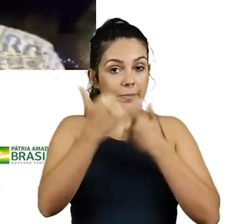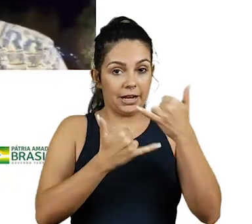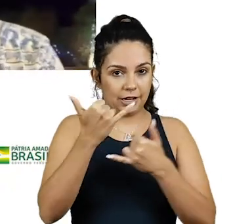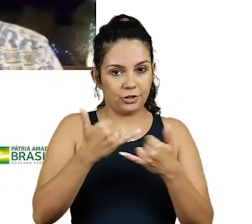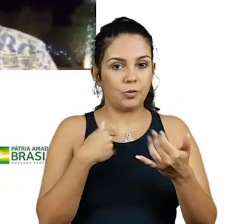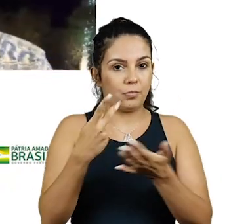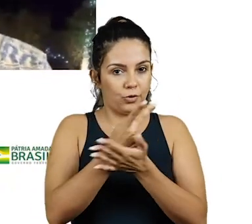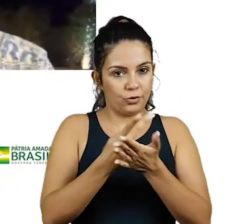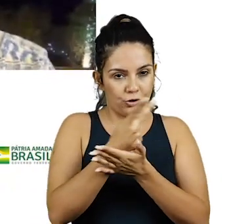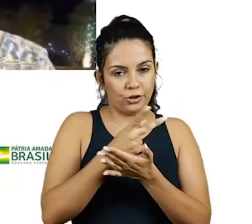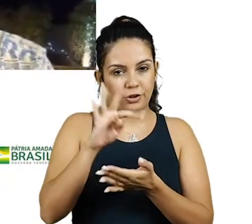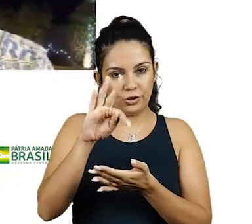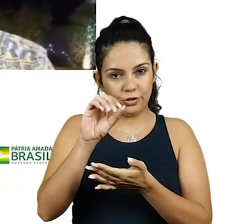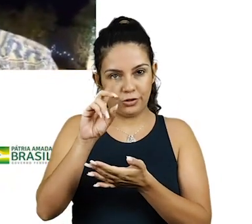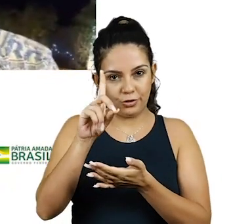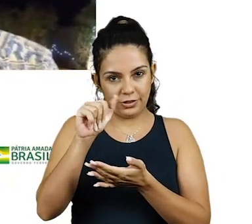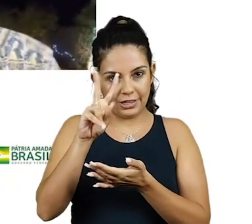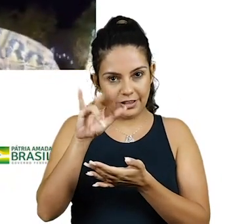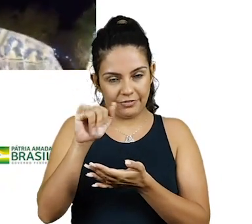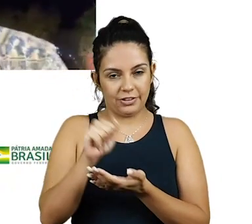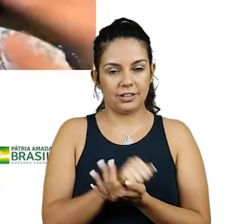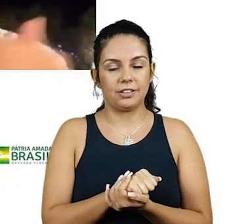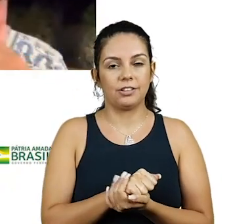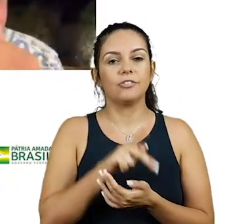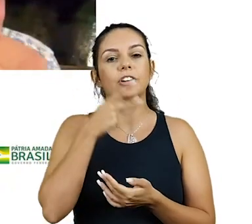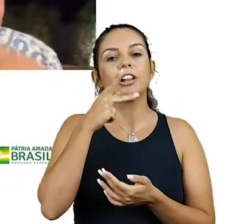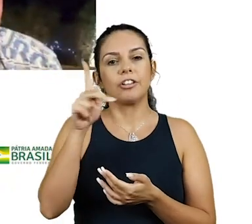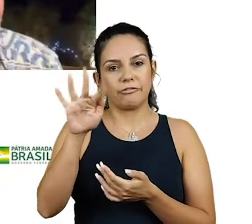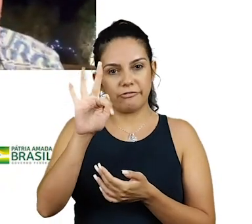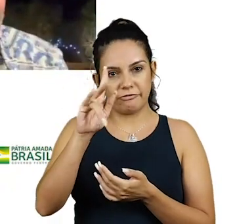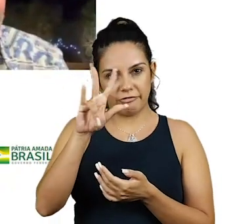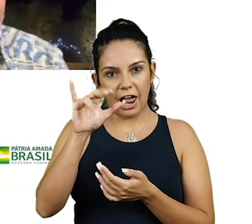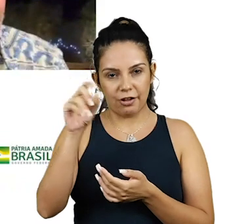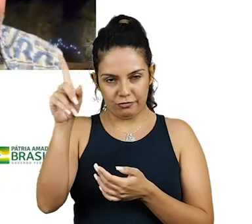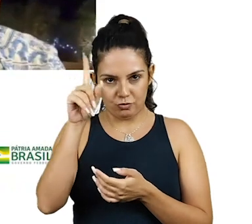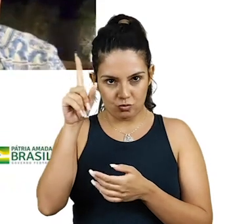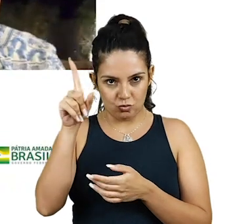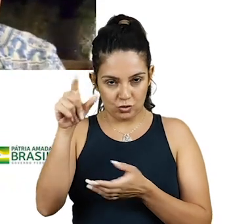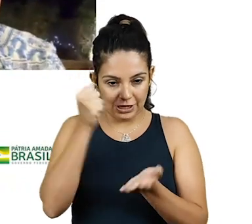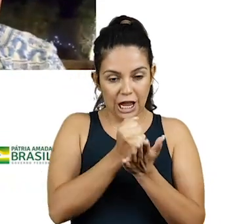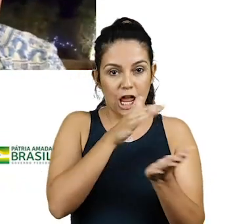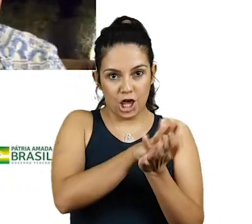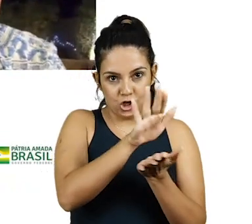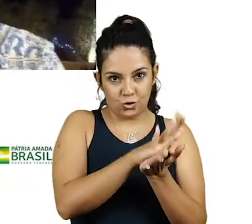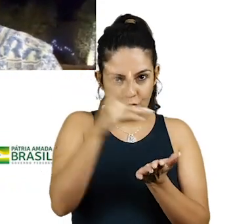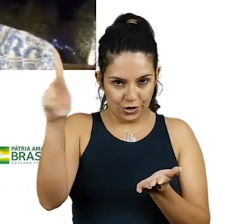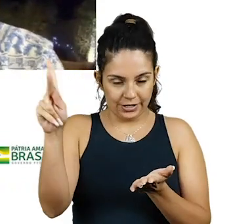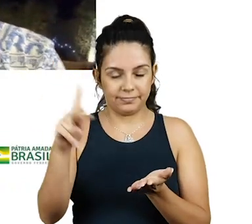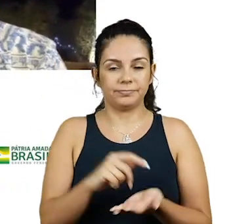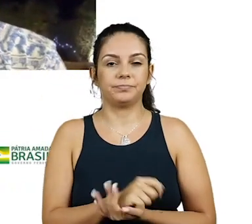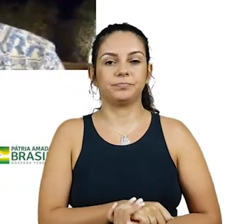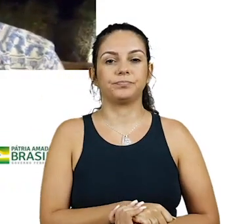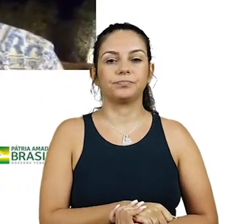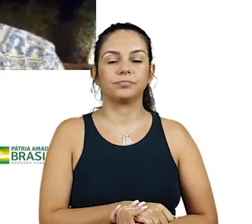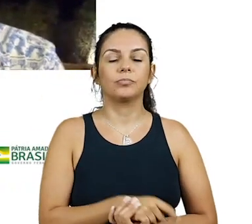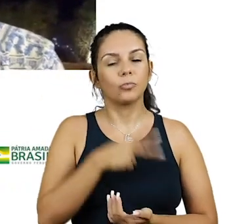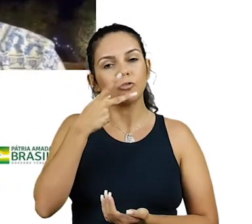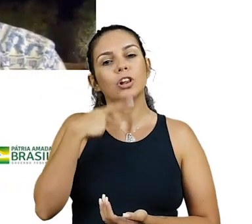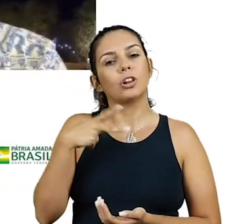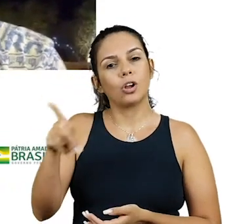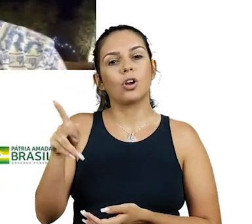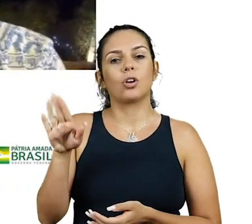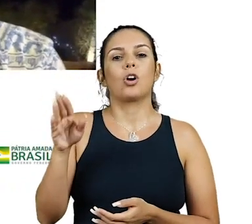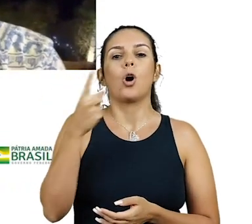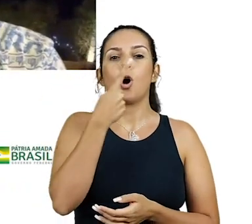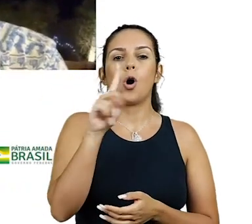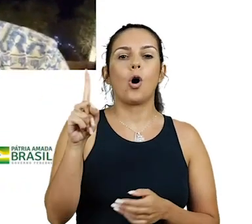eu procurei a Todavia, tem até uma história engraçada, eu falei com o Flávio, da Todavia, Flávio Moura, falei, olha, eu